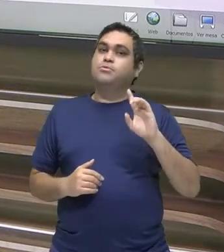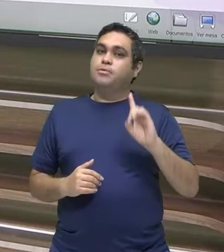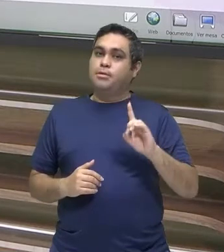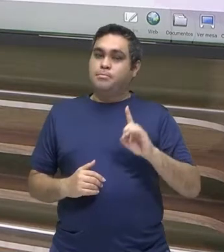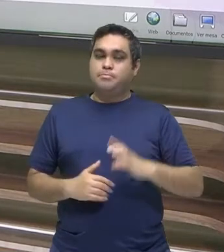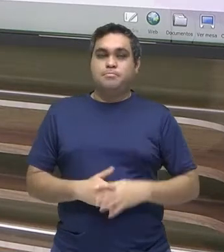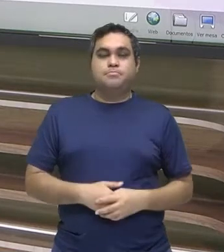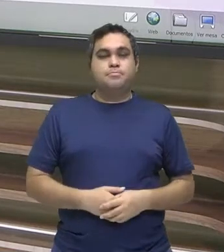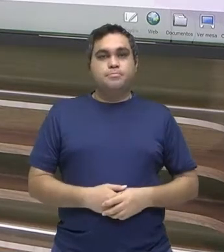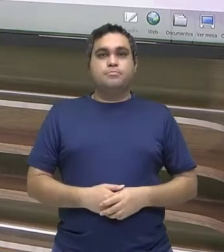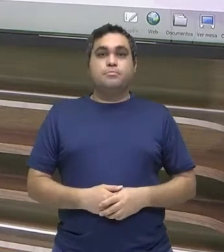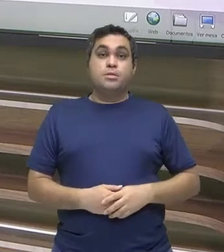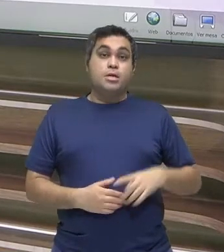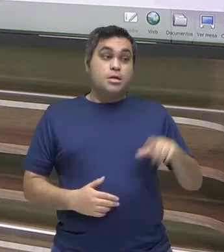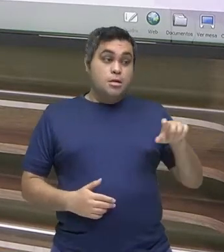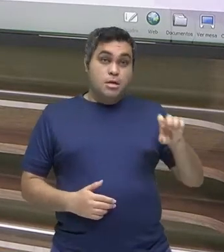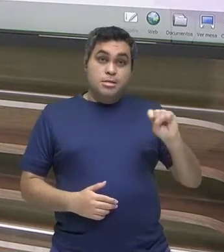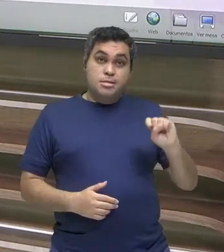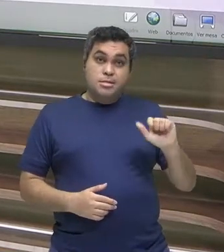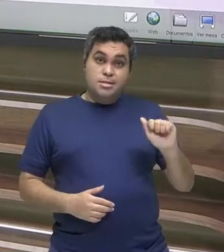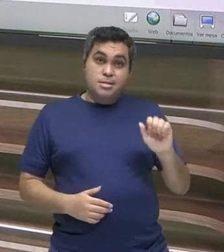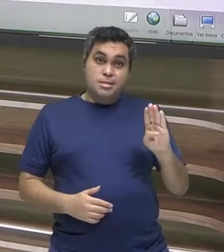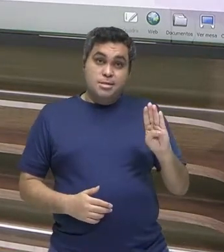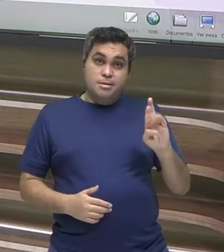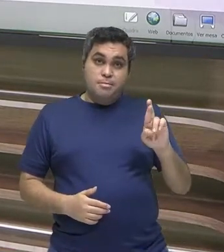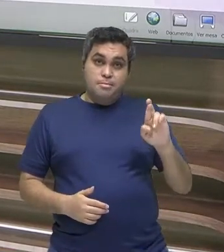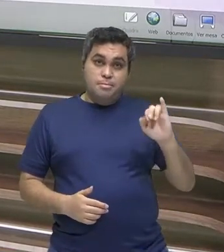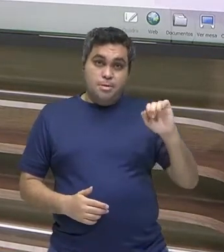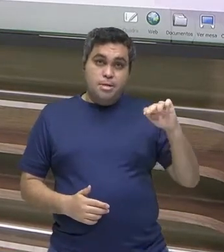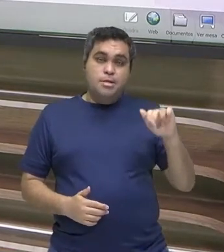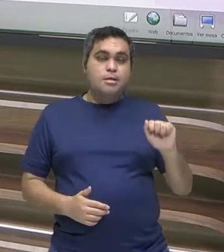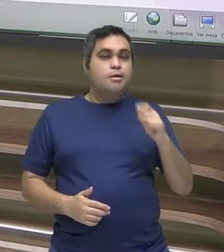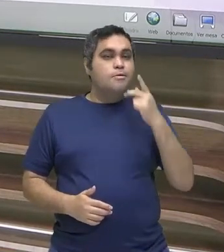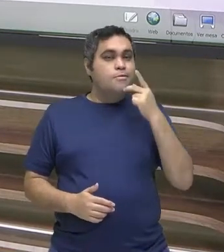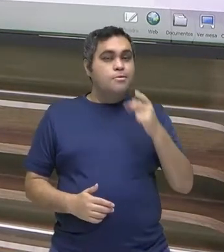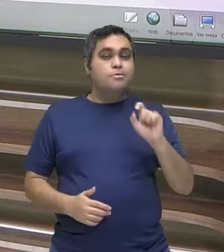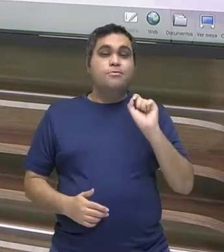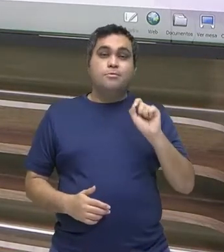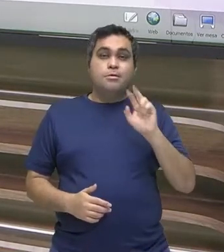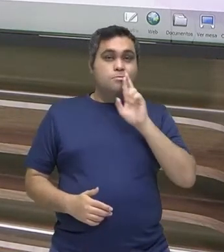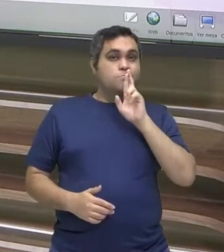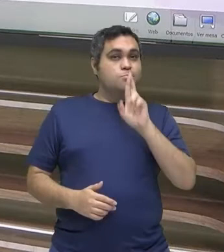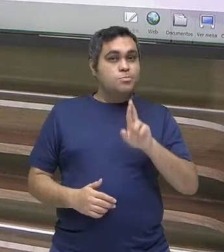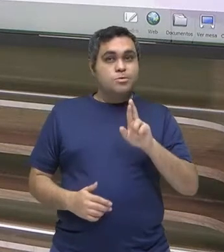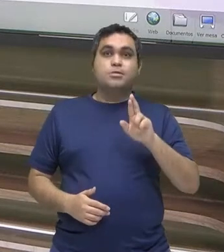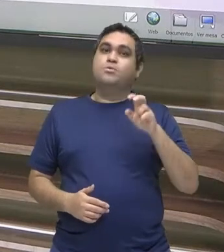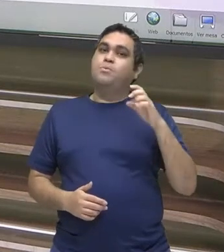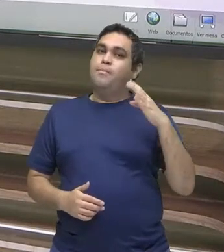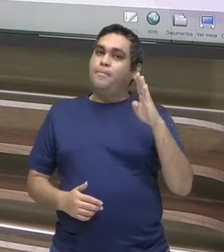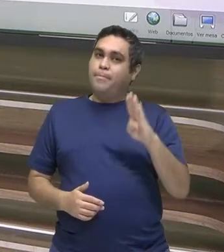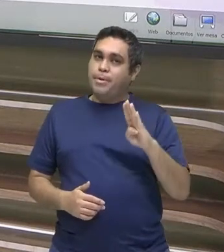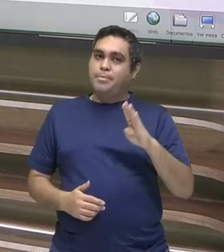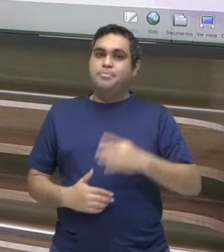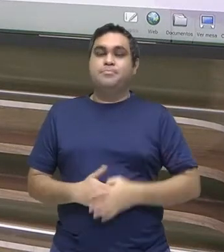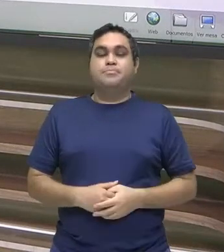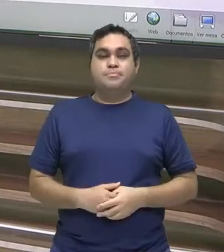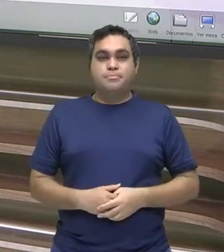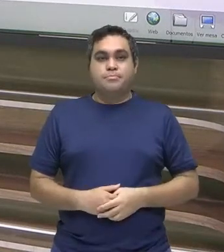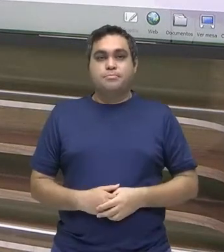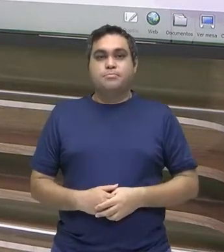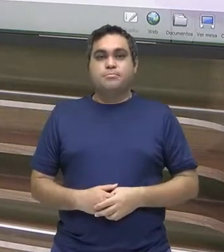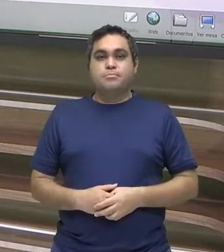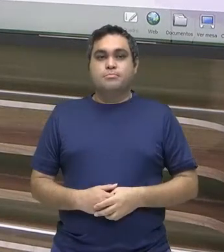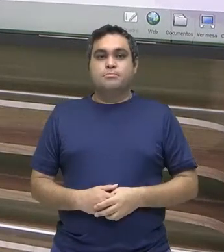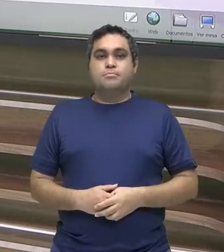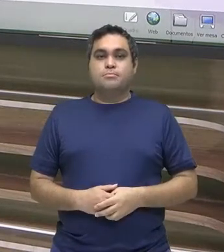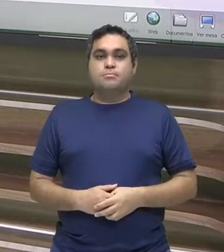Né? Já a Sabrina está dizendo que a questão 2 é a letra B. Né? Até agora,